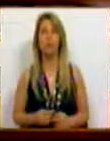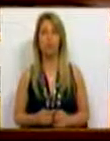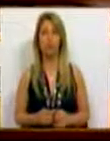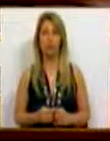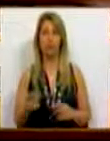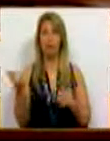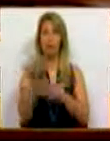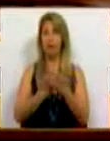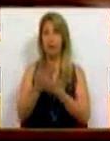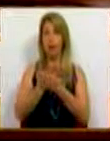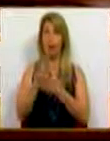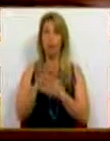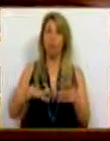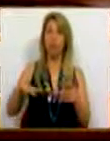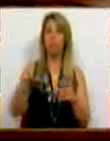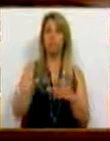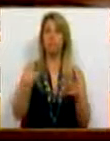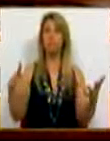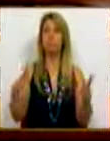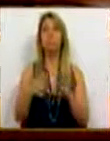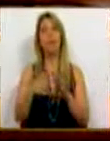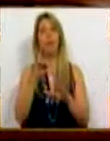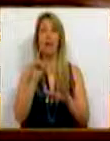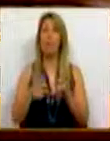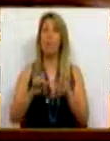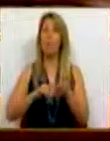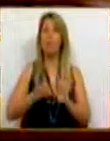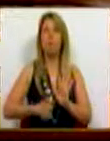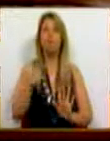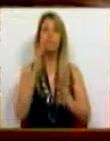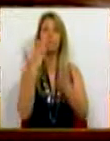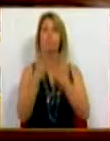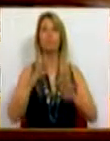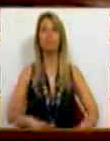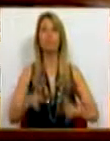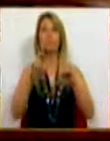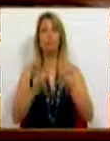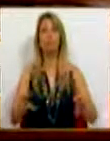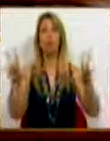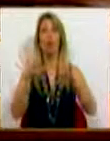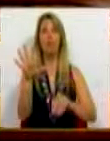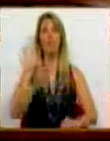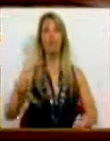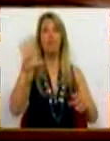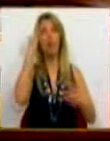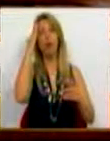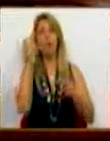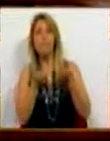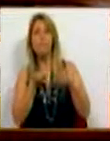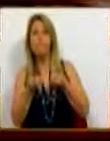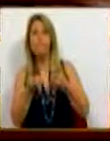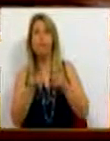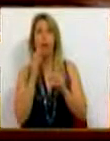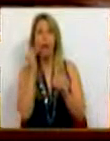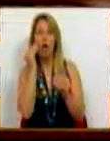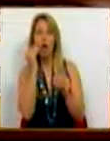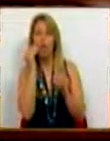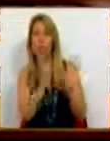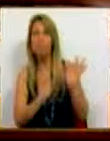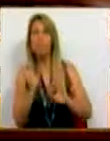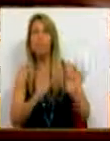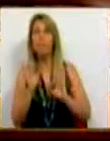A economia circular será um driver essencial do desenvolvimento de uma nova forma de planear, conceber e produzir bens e o